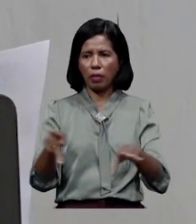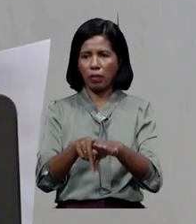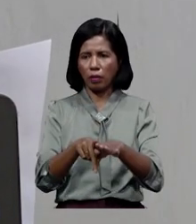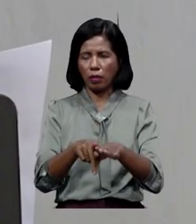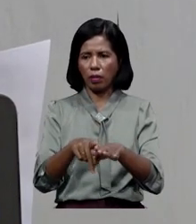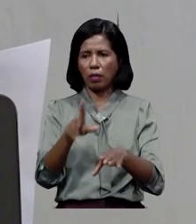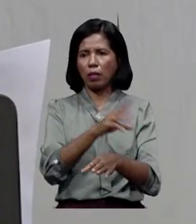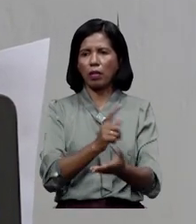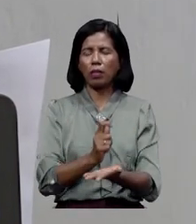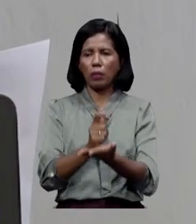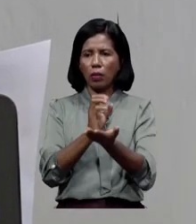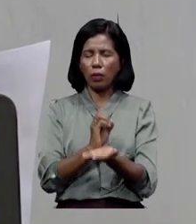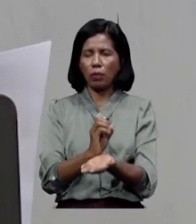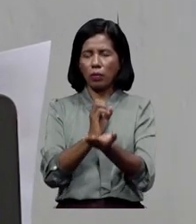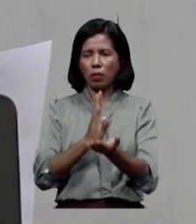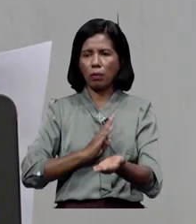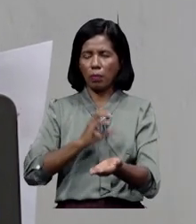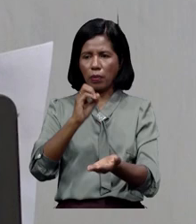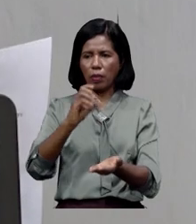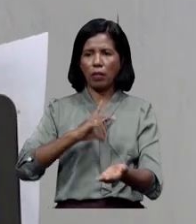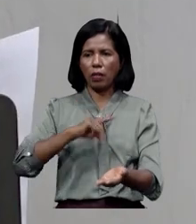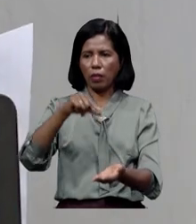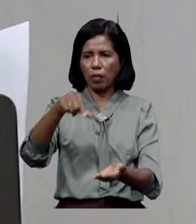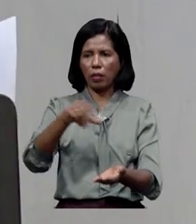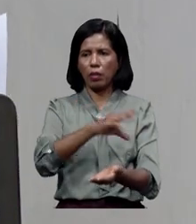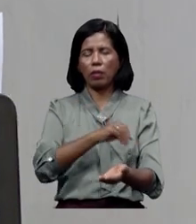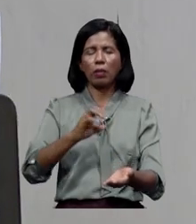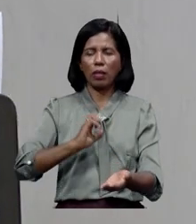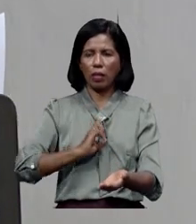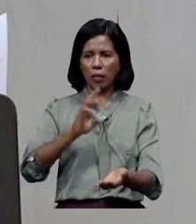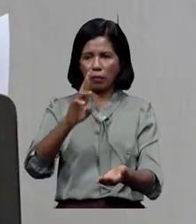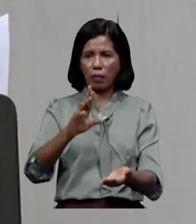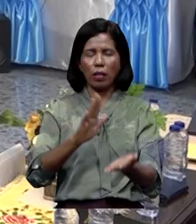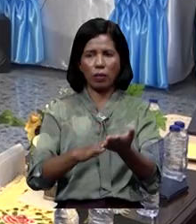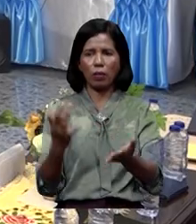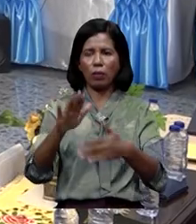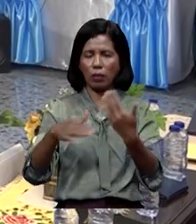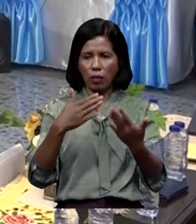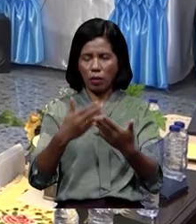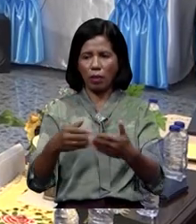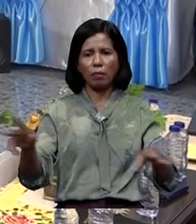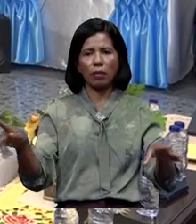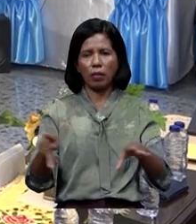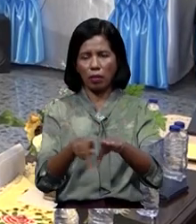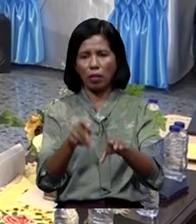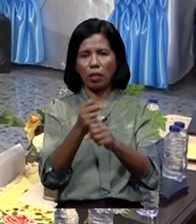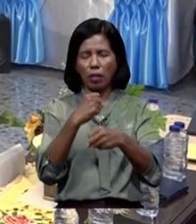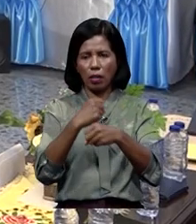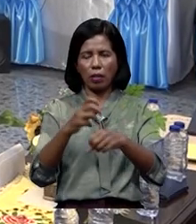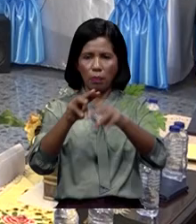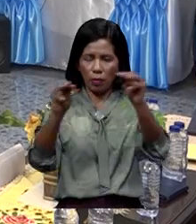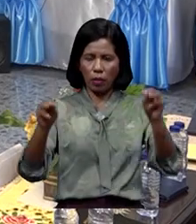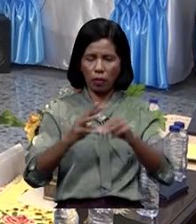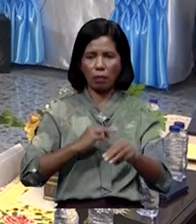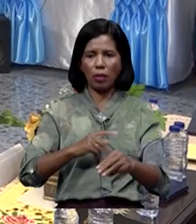Tauro, Aikusi, Comunaro, Iquissá, no Hermelho Lassique. Escola Sira nebe participa certame regional nebe halau e a município